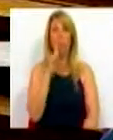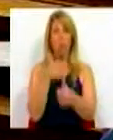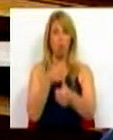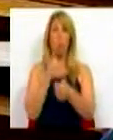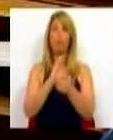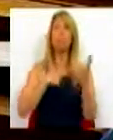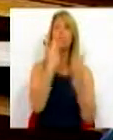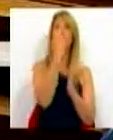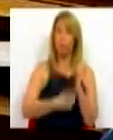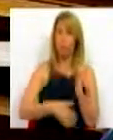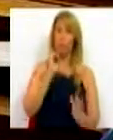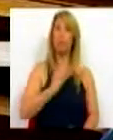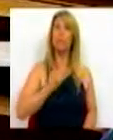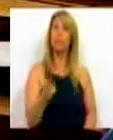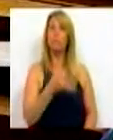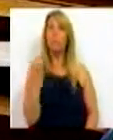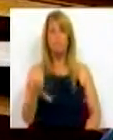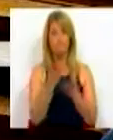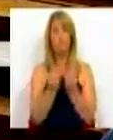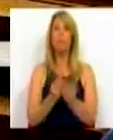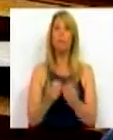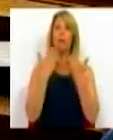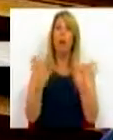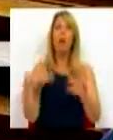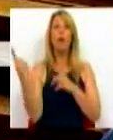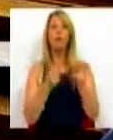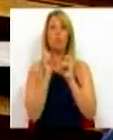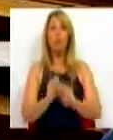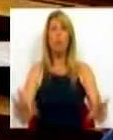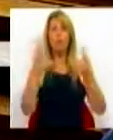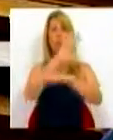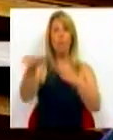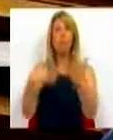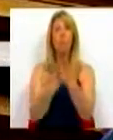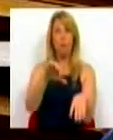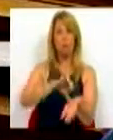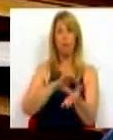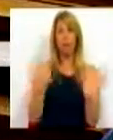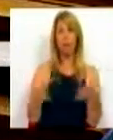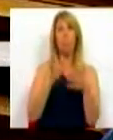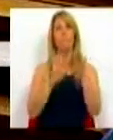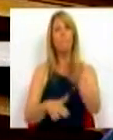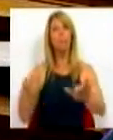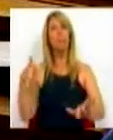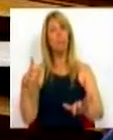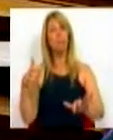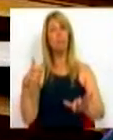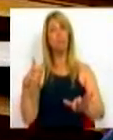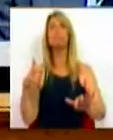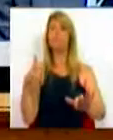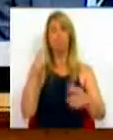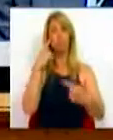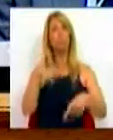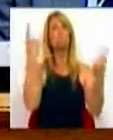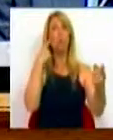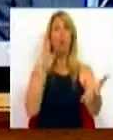nestas matérias e ao abrirmos à discussão novas propostas em sede de comissão parlamentar, provamos